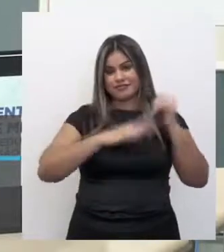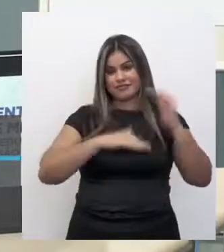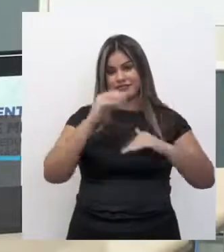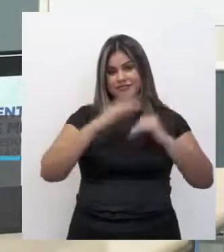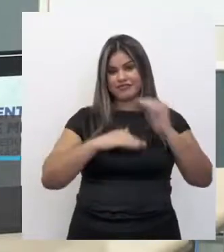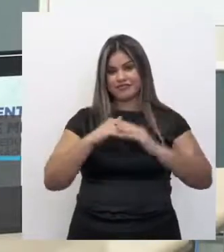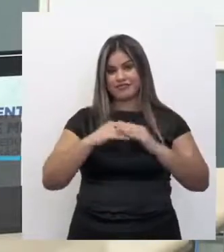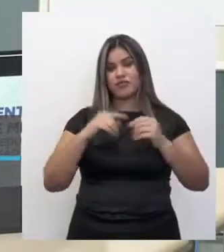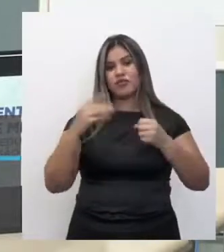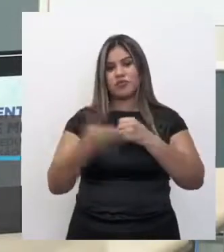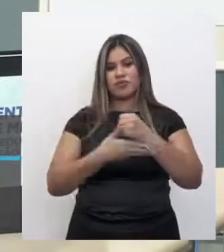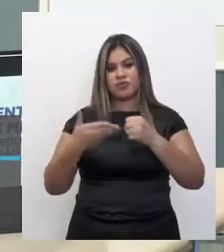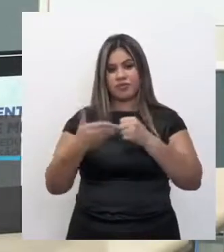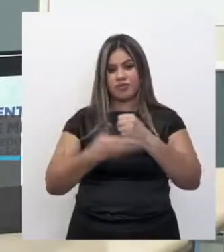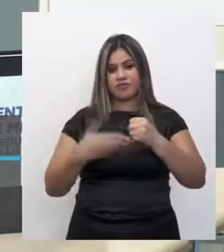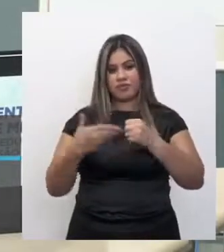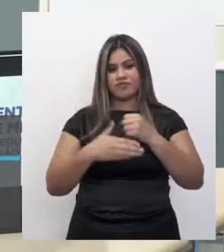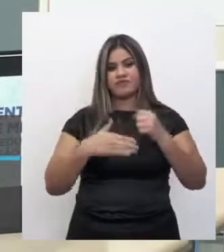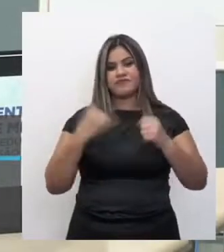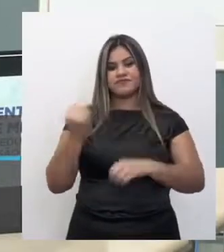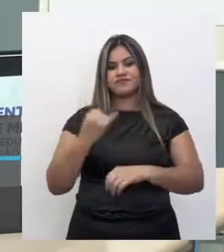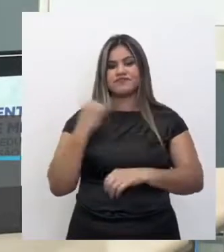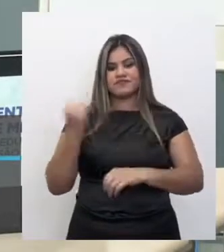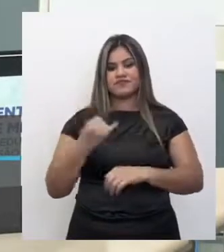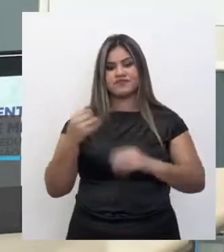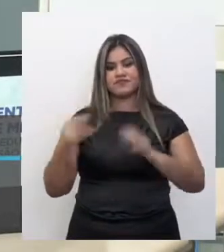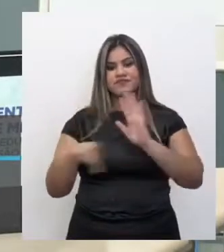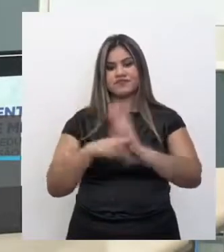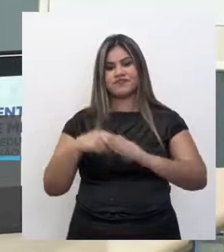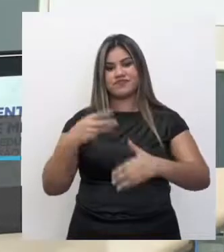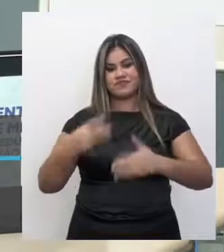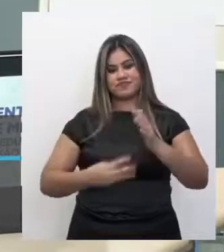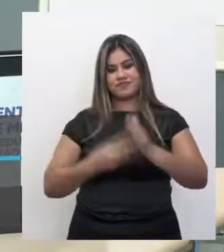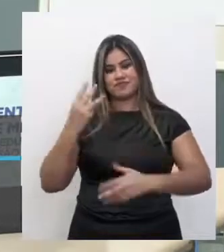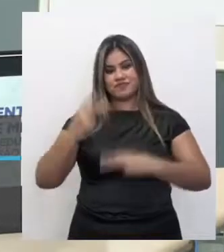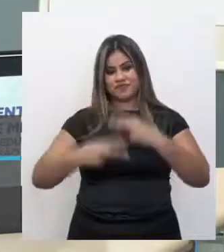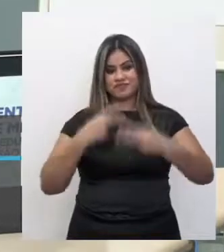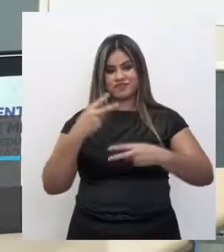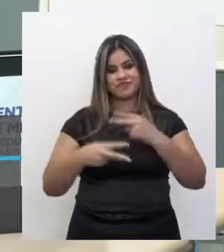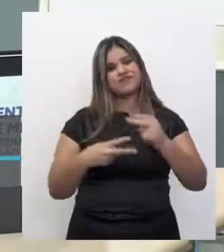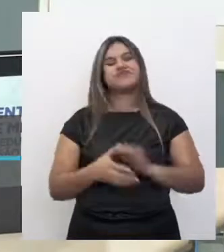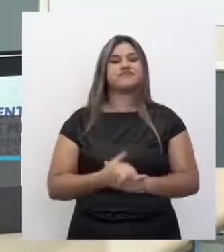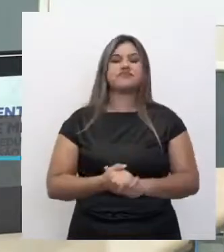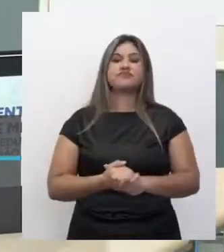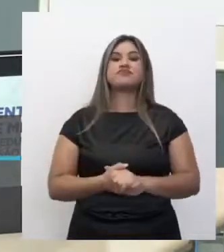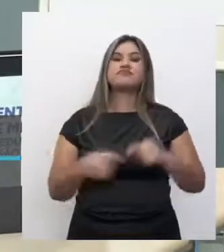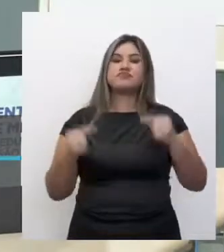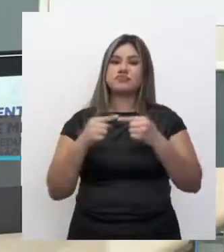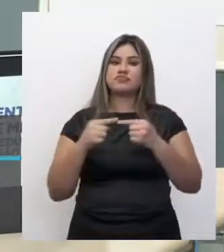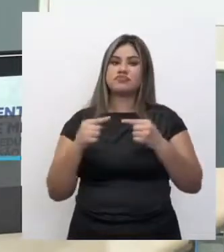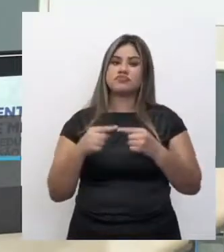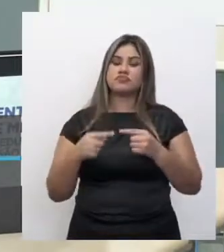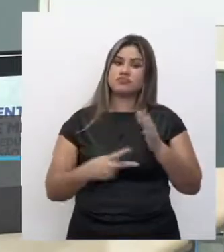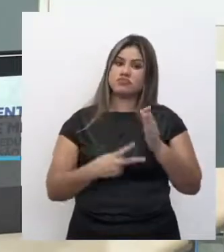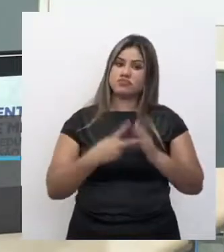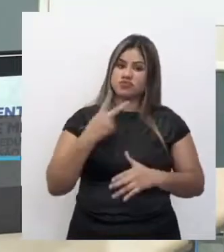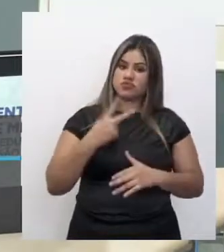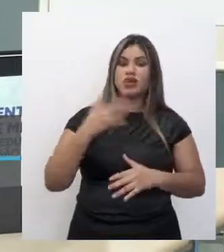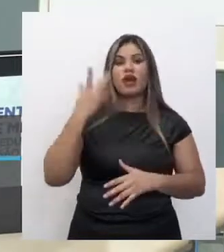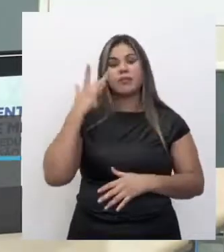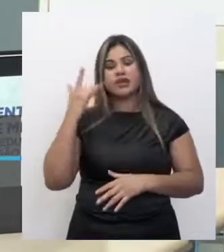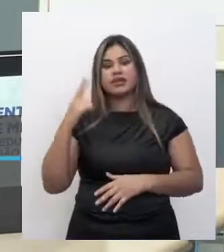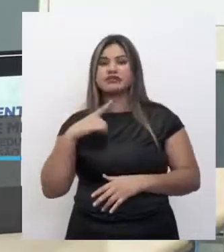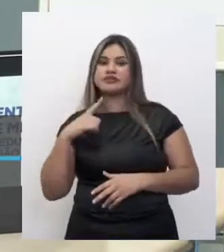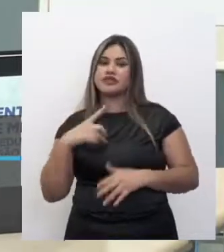da matriz de habilidades essenciais do terceiro bimestre aí. Então, essa é a segunda, amanhã a gente trabalha a